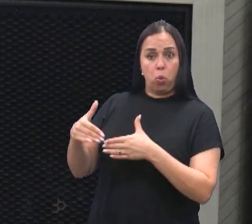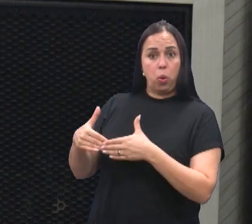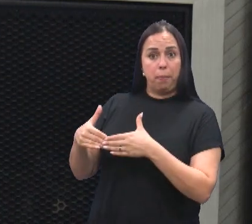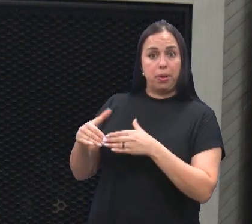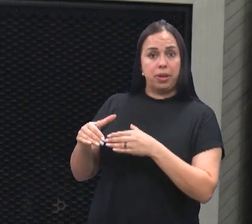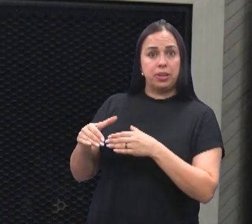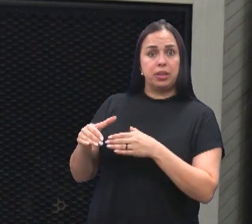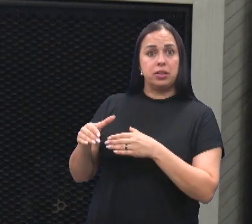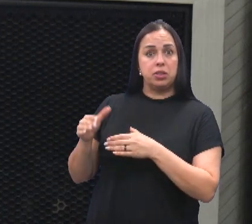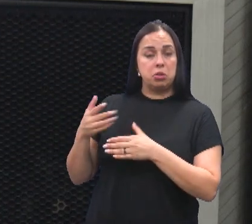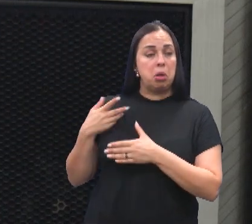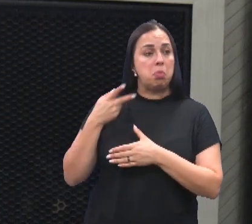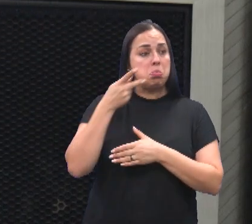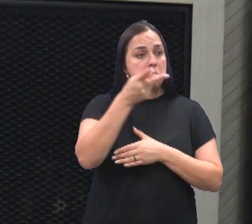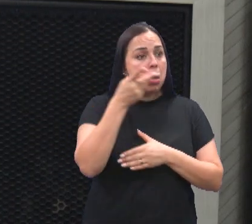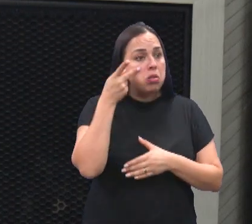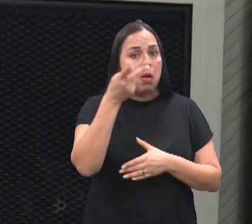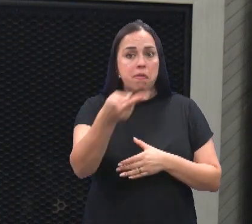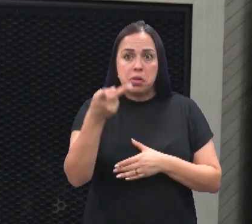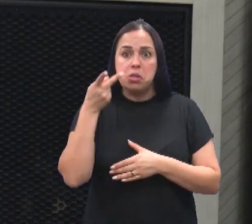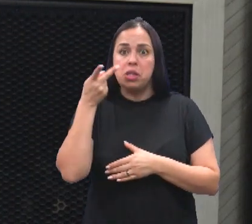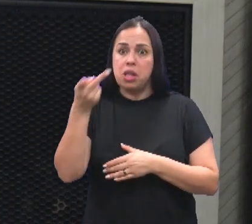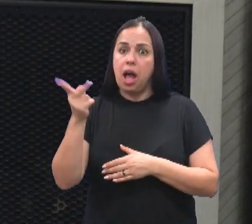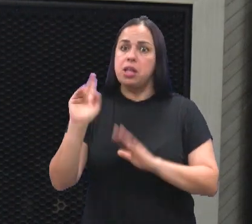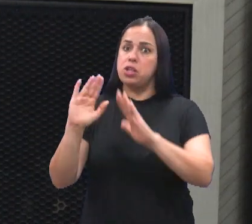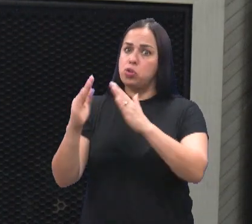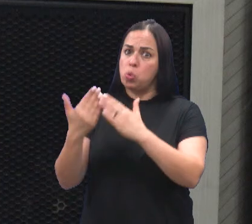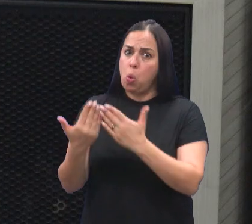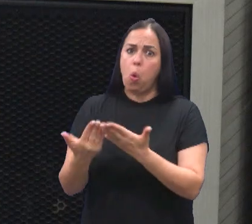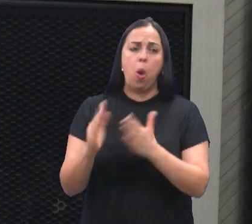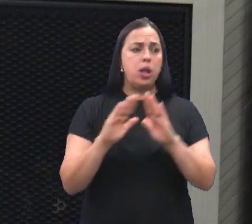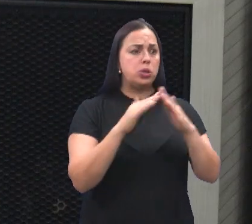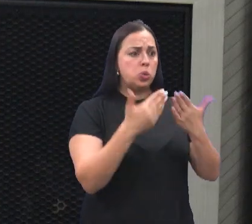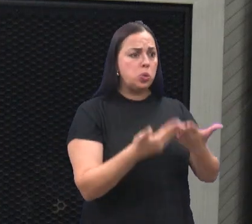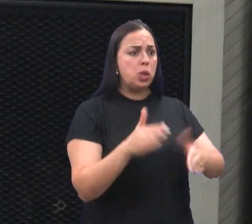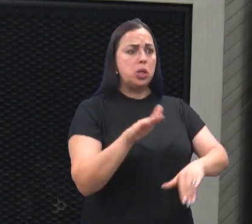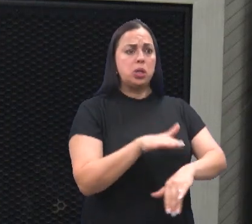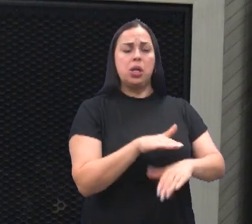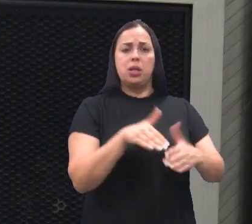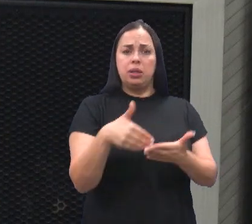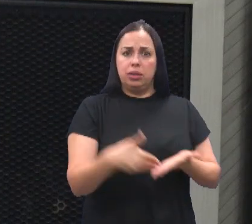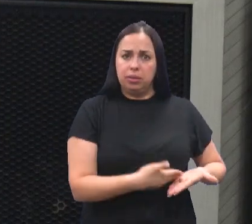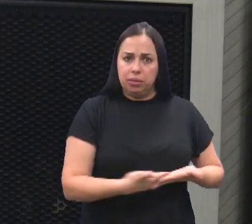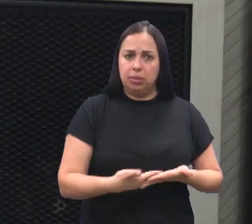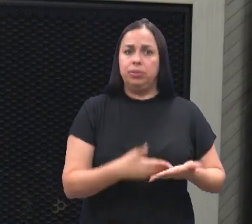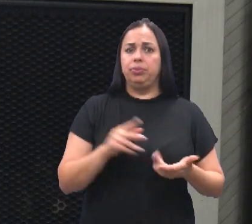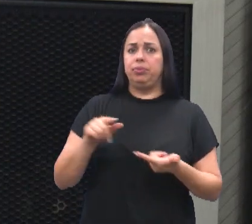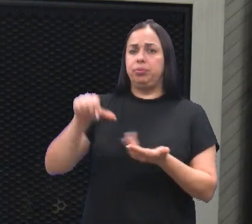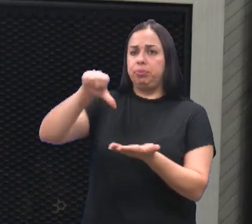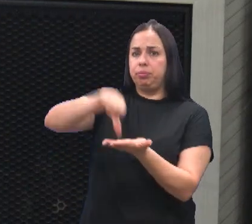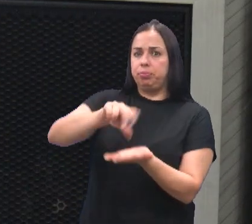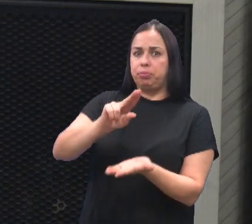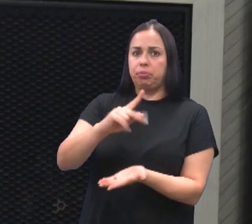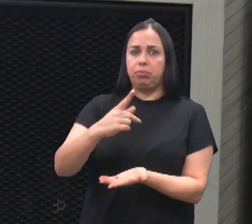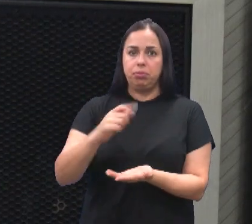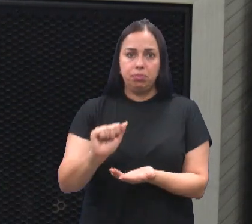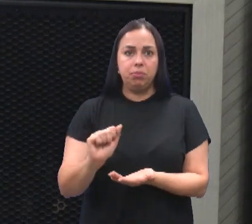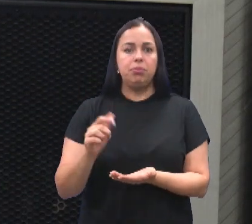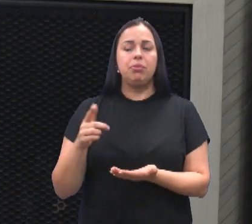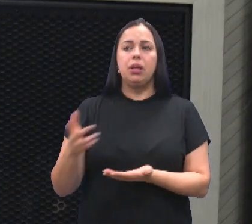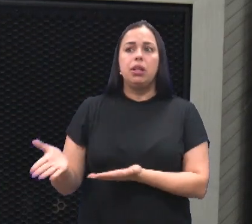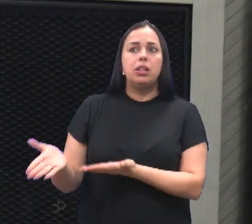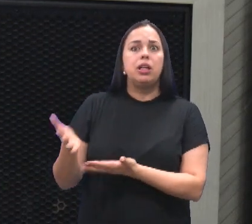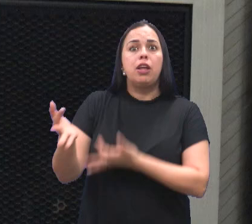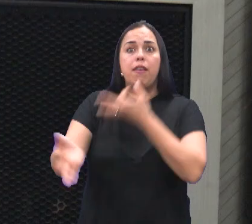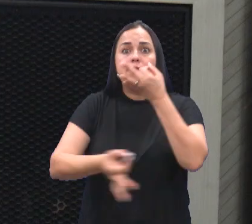indo visitar as escolas, as creches, as UBSs, UPA, e a gente está fazendo várias coletas de